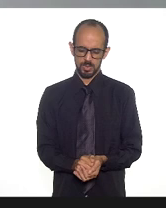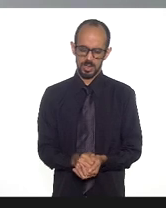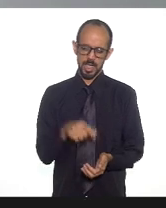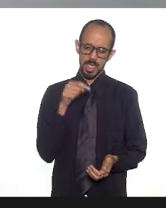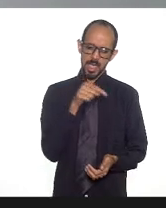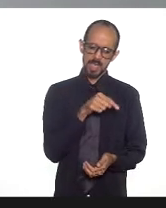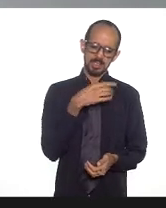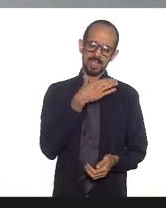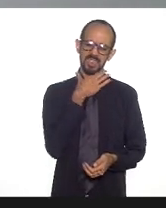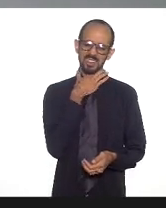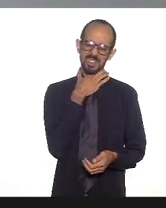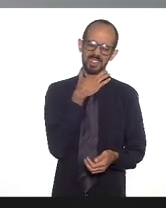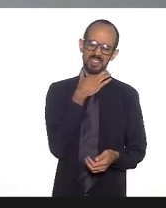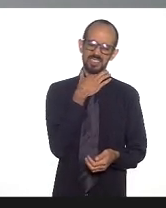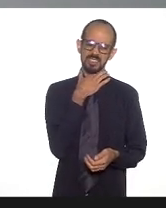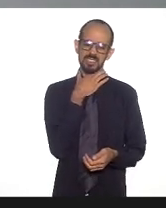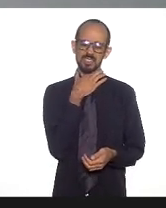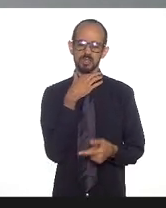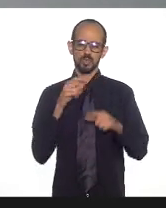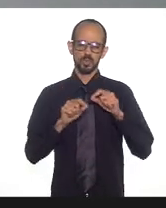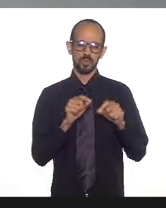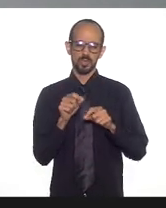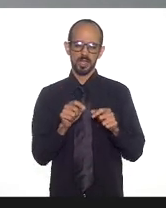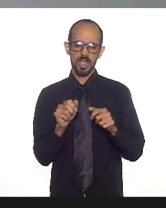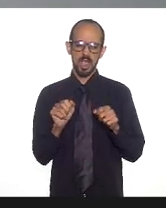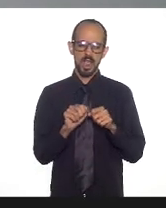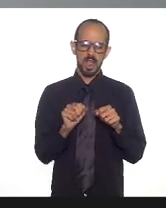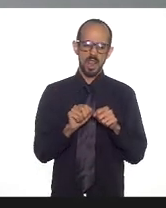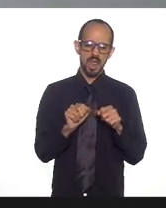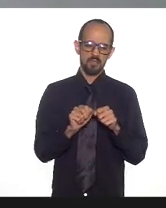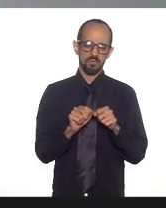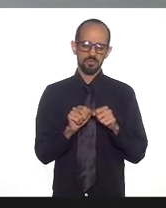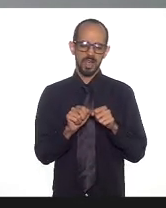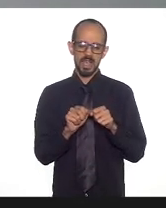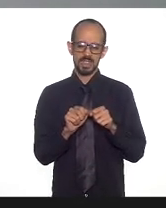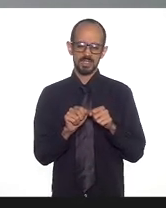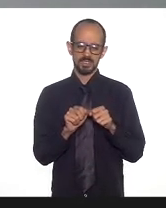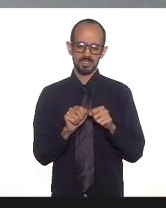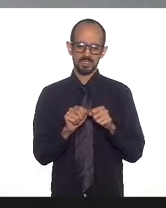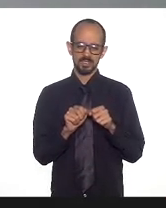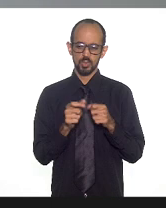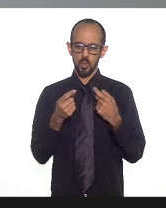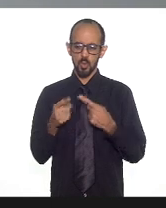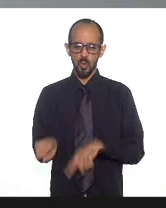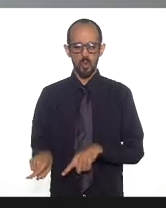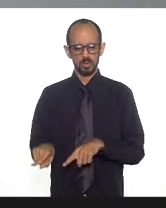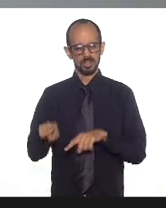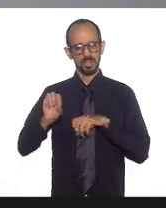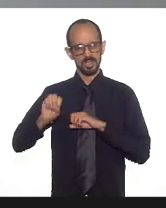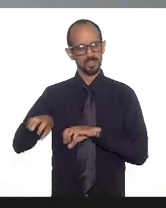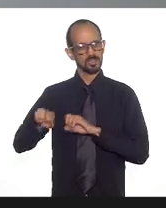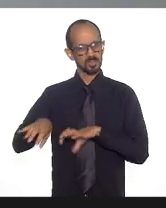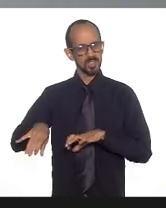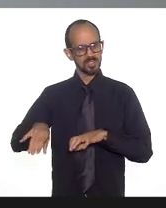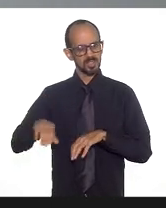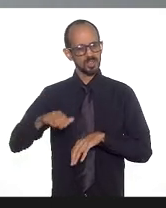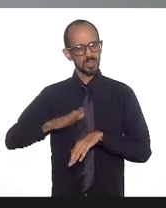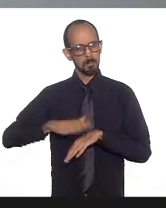ela praticamente ataca, vai de encontro à educação. A educação é a que mais está